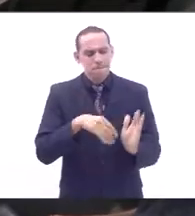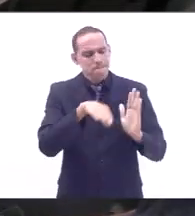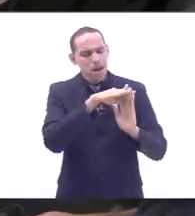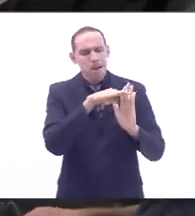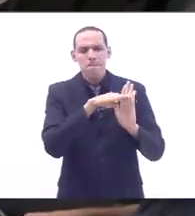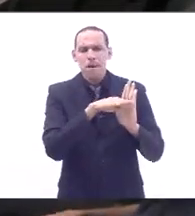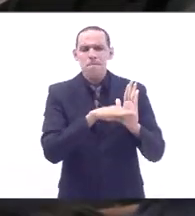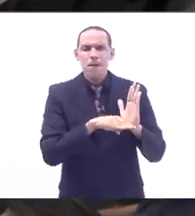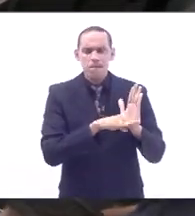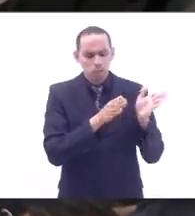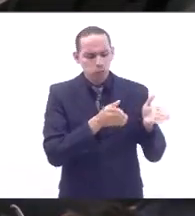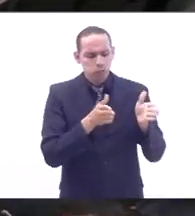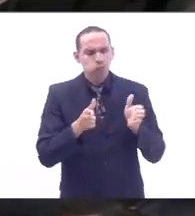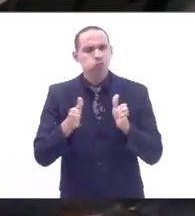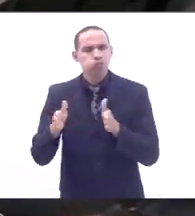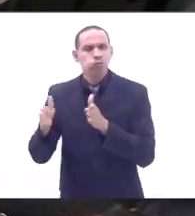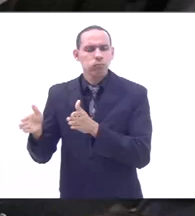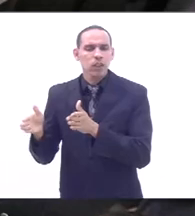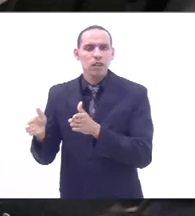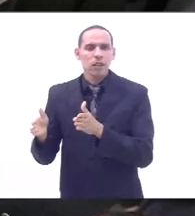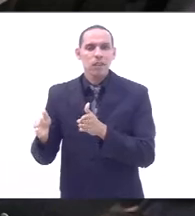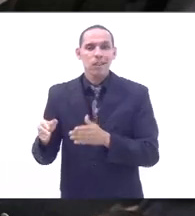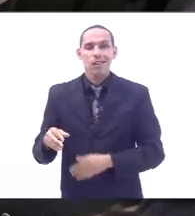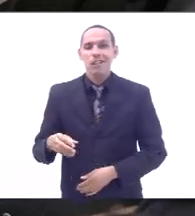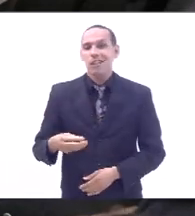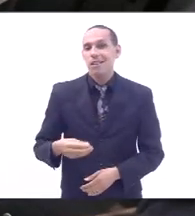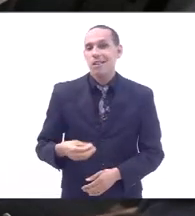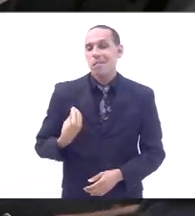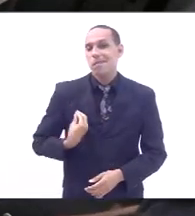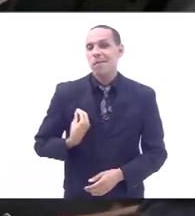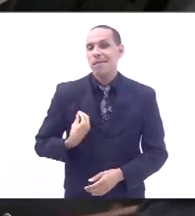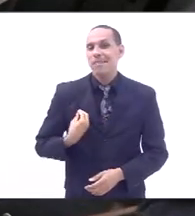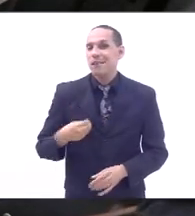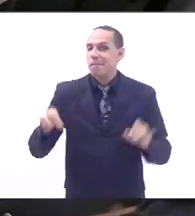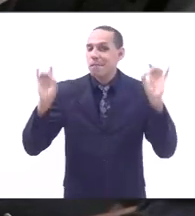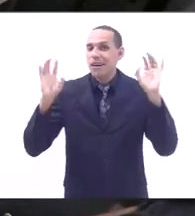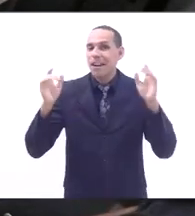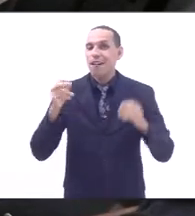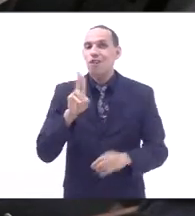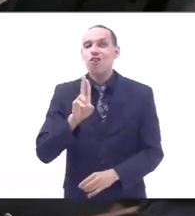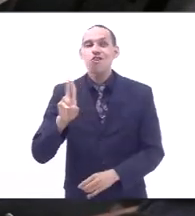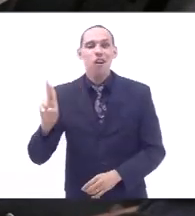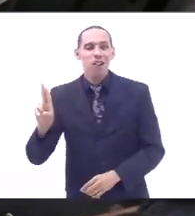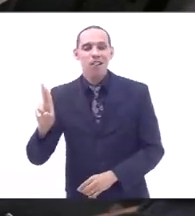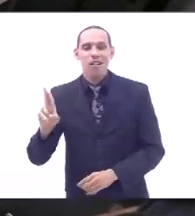aqui uma participação especial, né, Zaca? O nome aí de todos